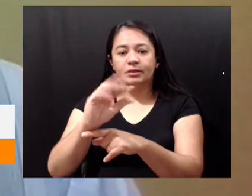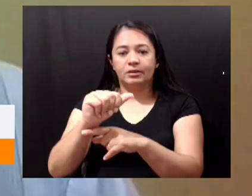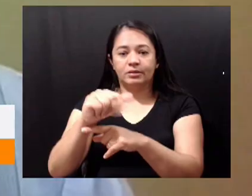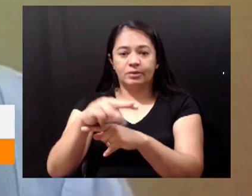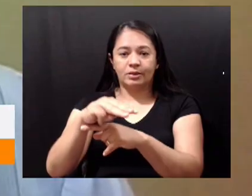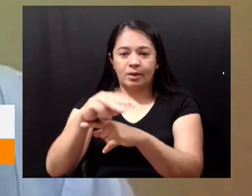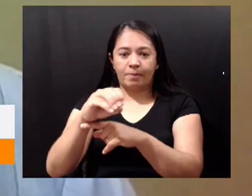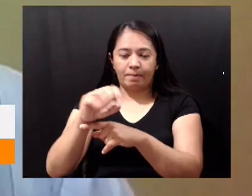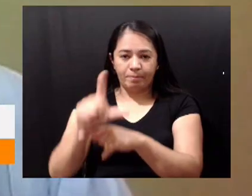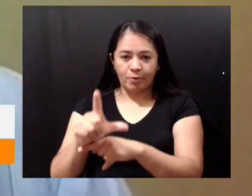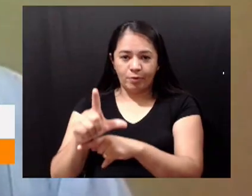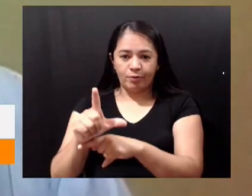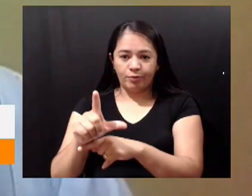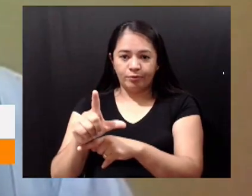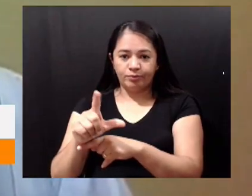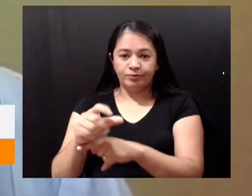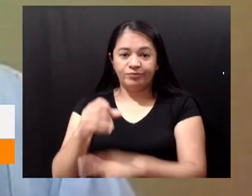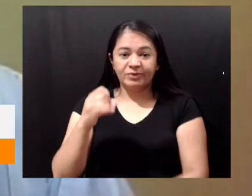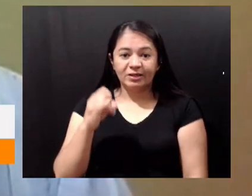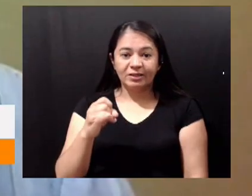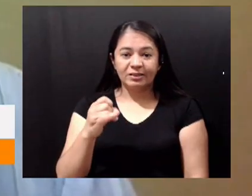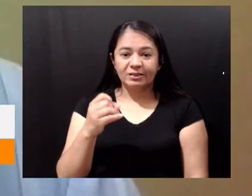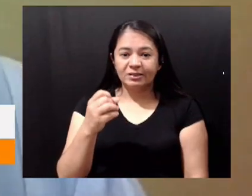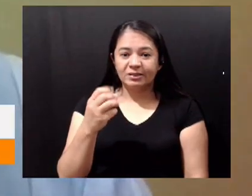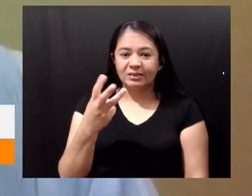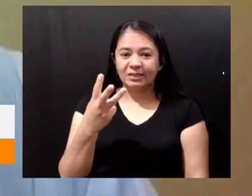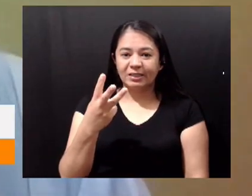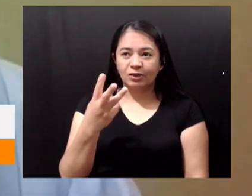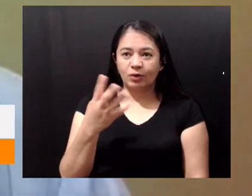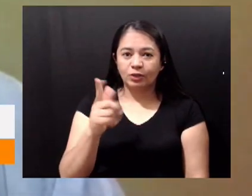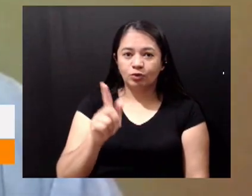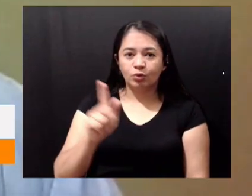Acima de 3, 4 gramas por dia,